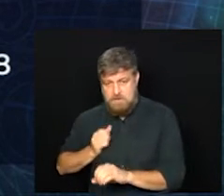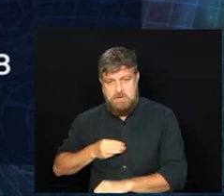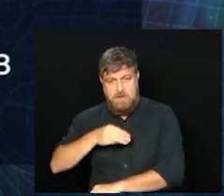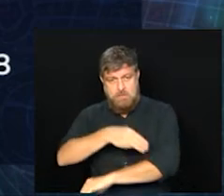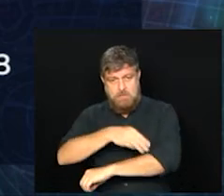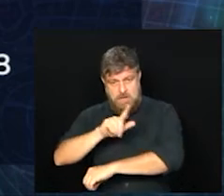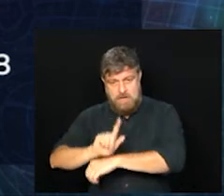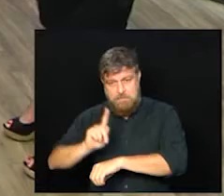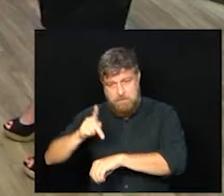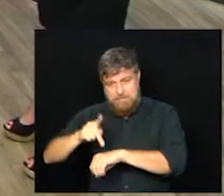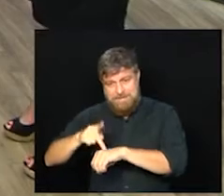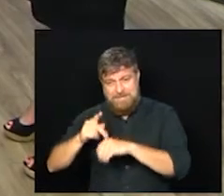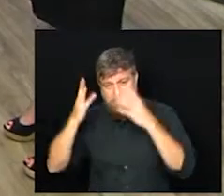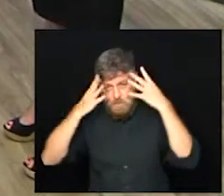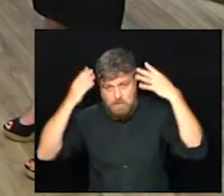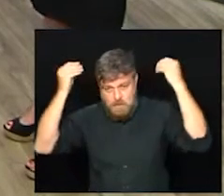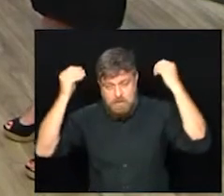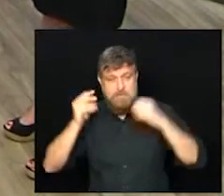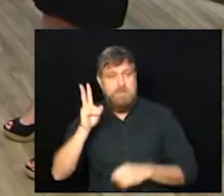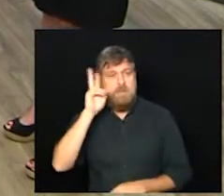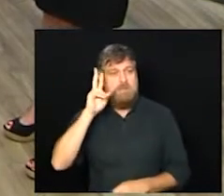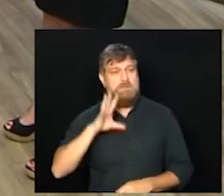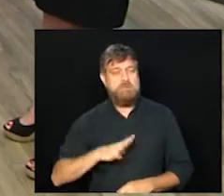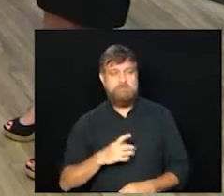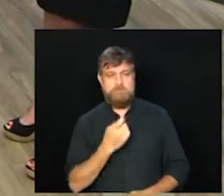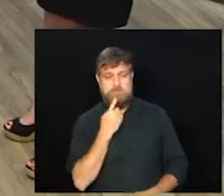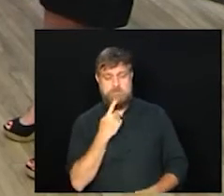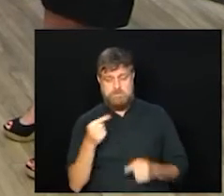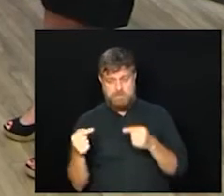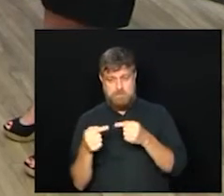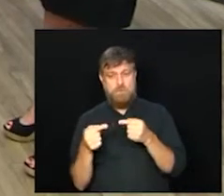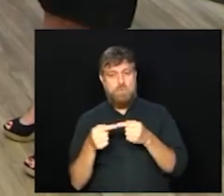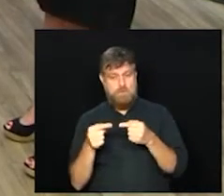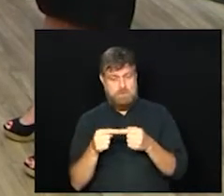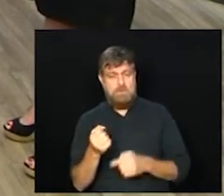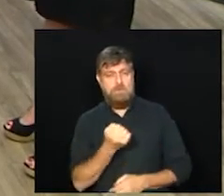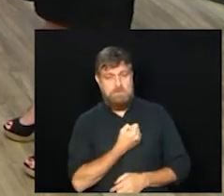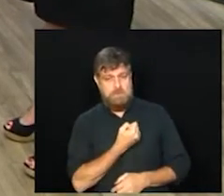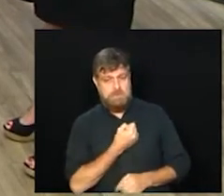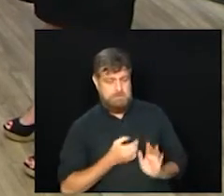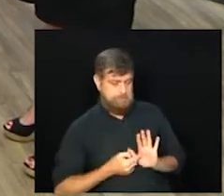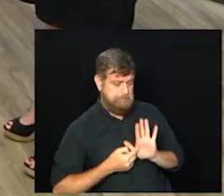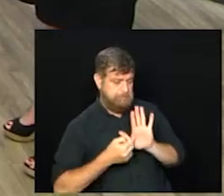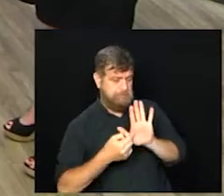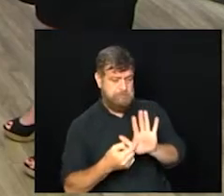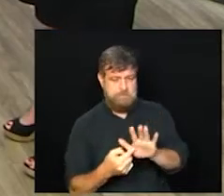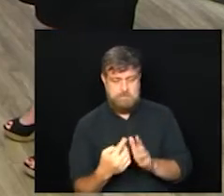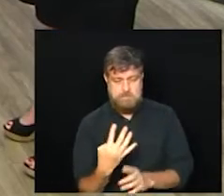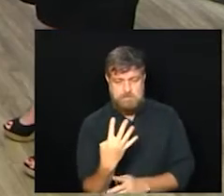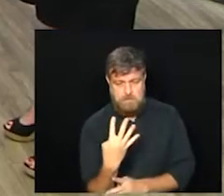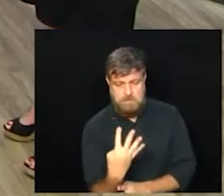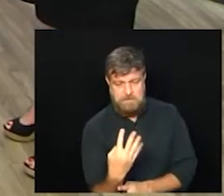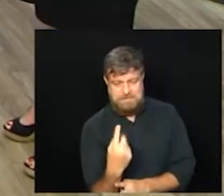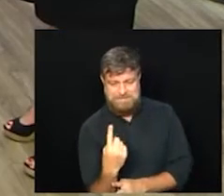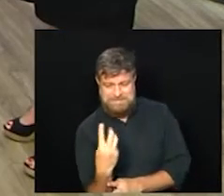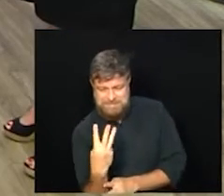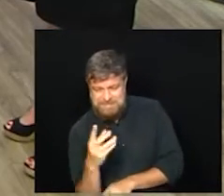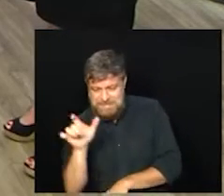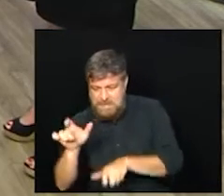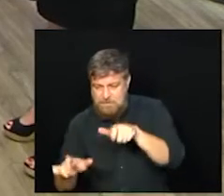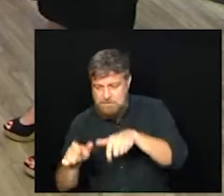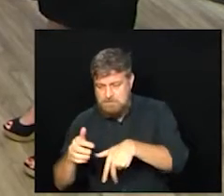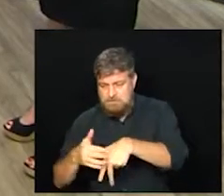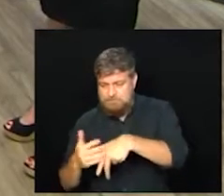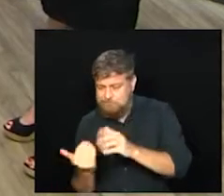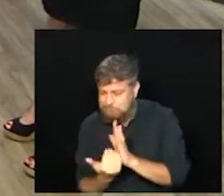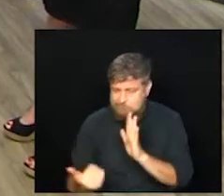e Olambra. Lembrando que na cidade de Campinas, de acordo com esta última atualização, 413 casos a